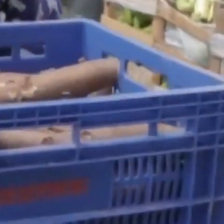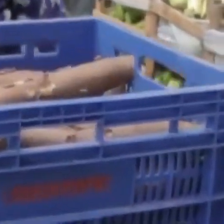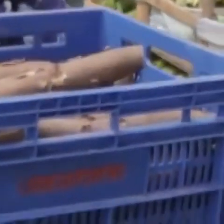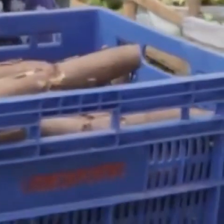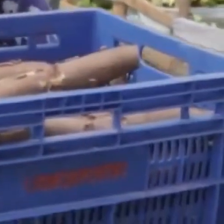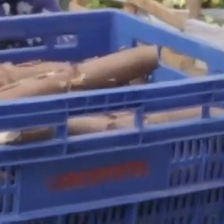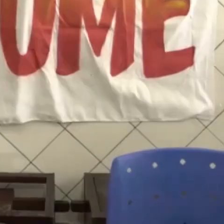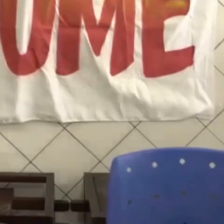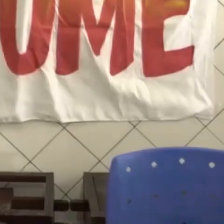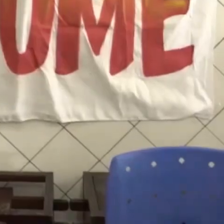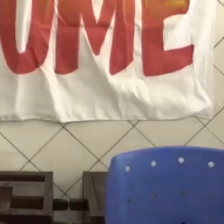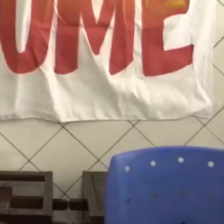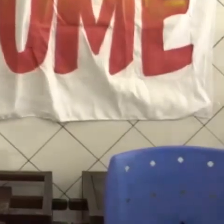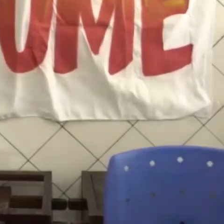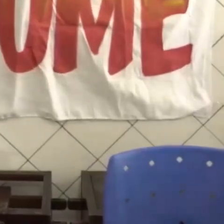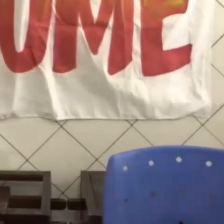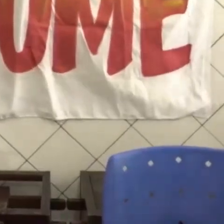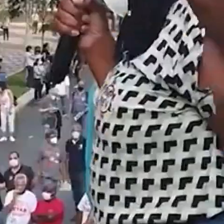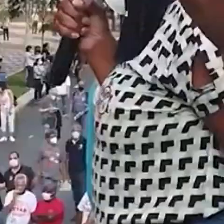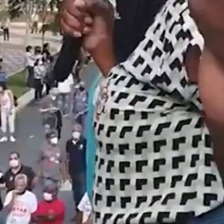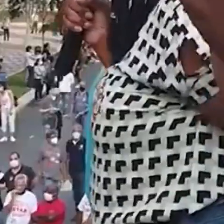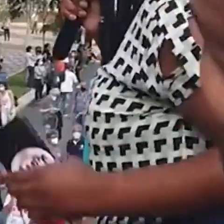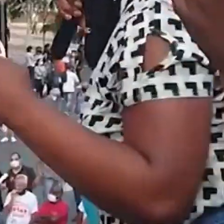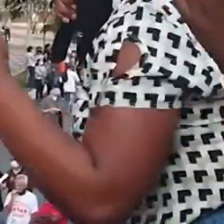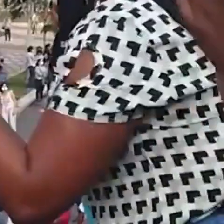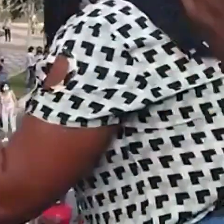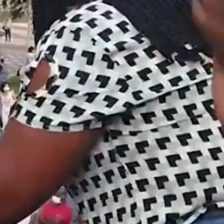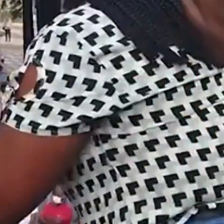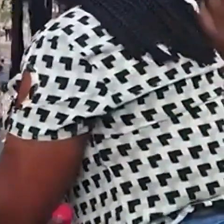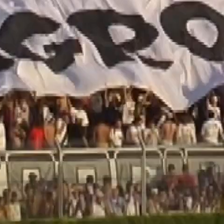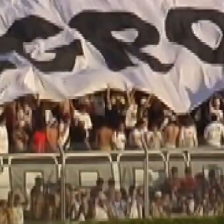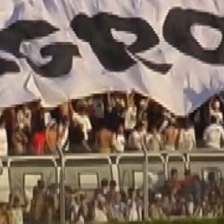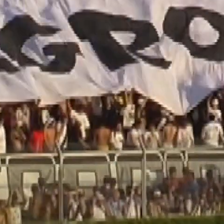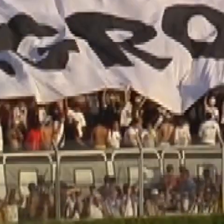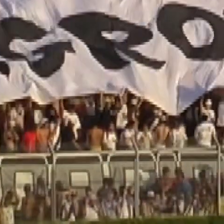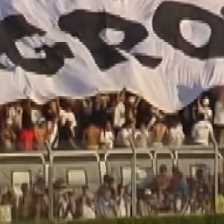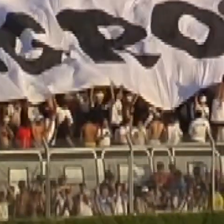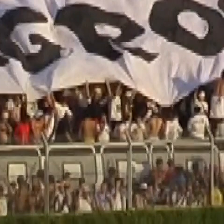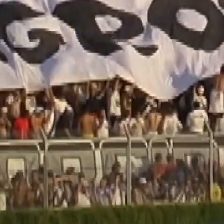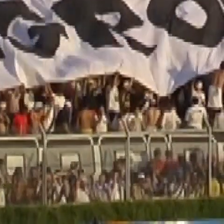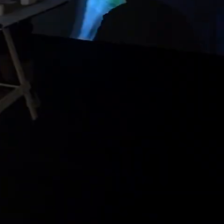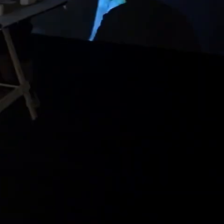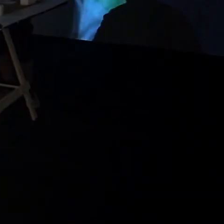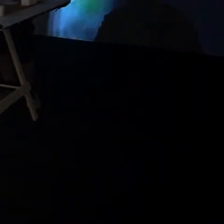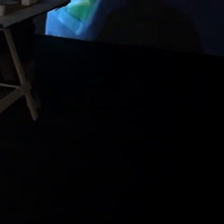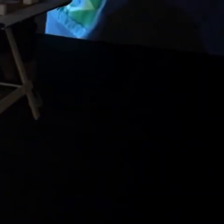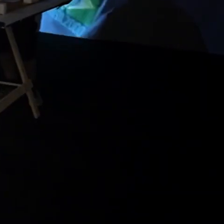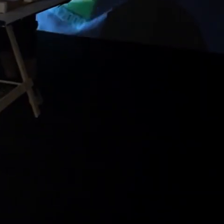opressão. É coletivo, o que precisamos é união. É coletivo,